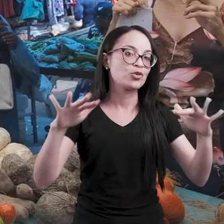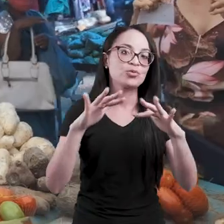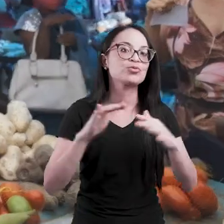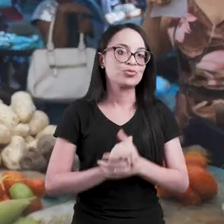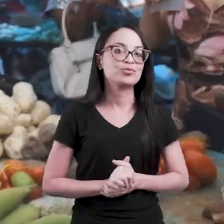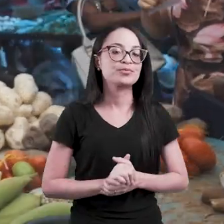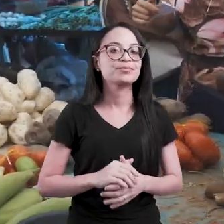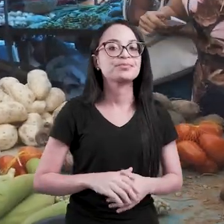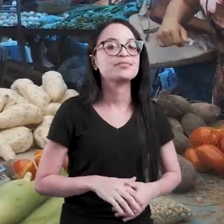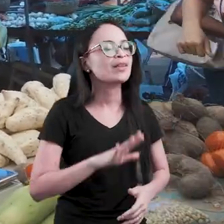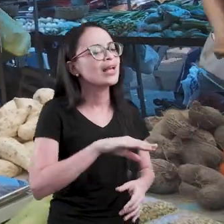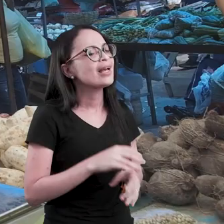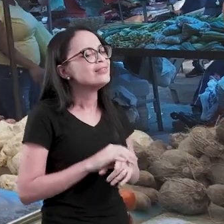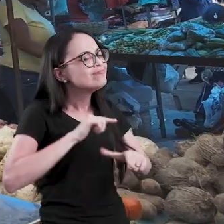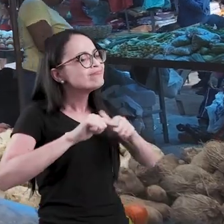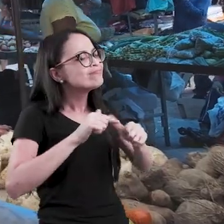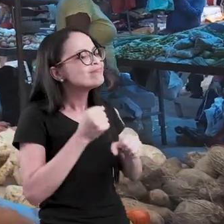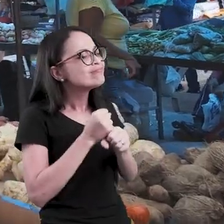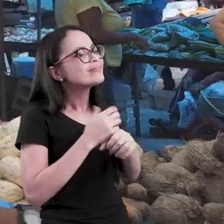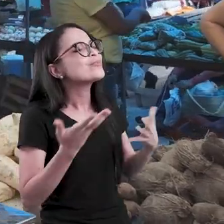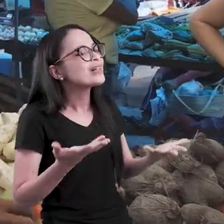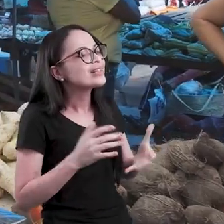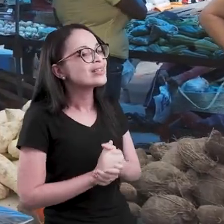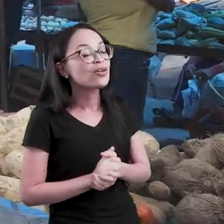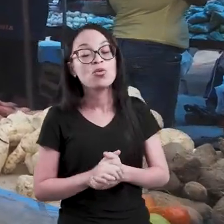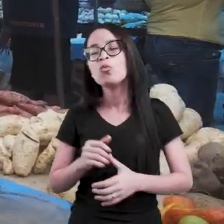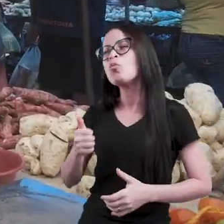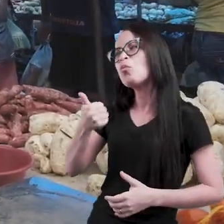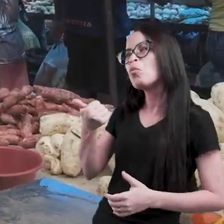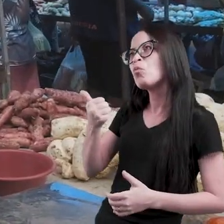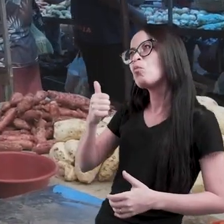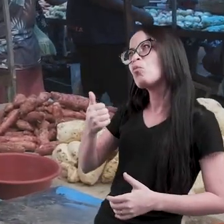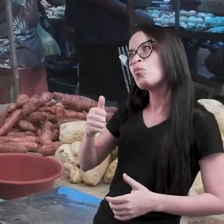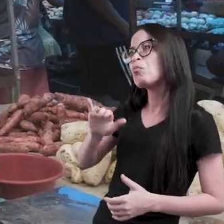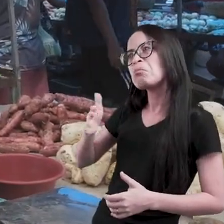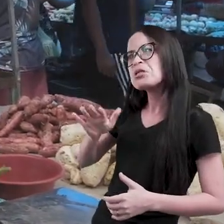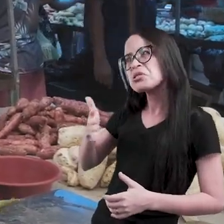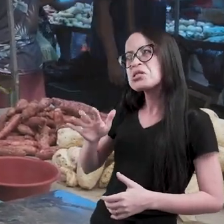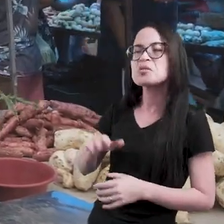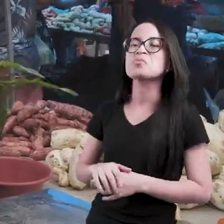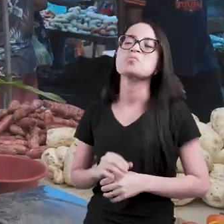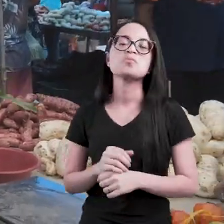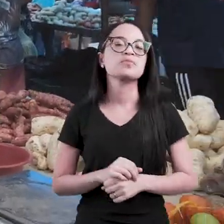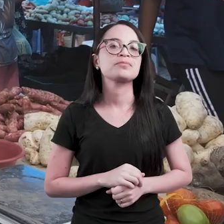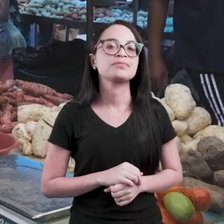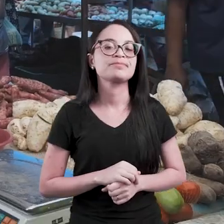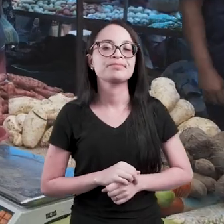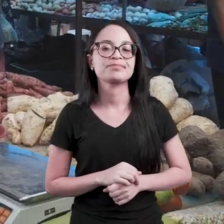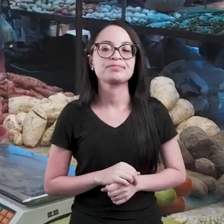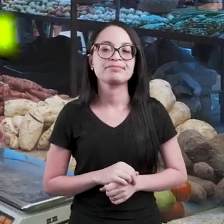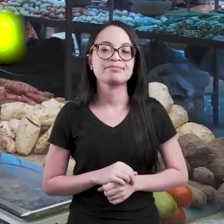aqui. Não é pouco tempo trabalhando aí, Potência? Um ano mais ou menos trabalhando com milho verde aí, ó.